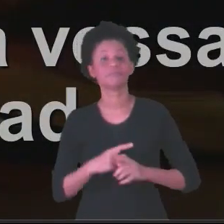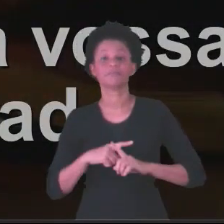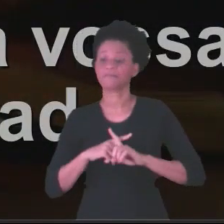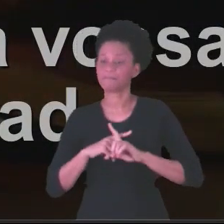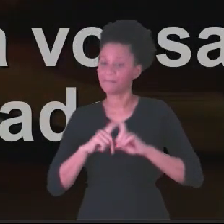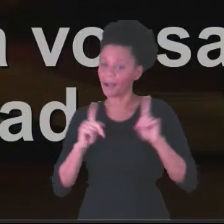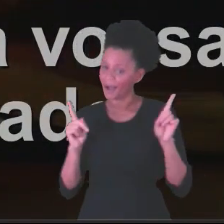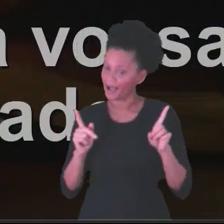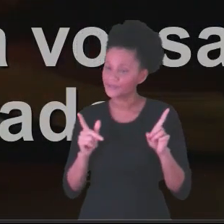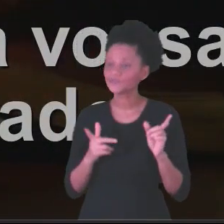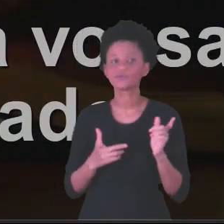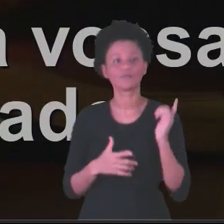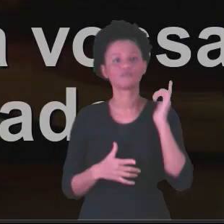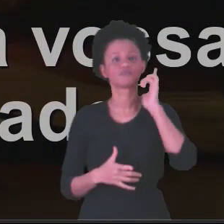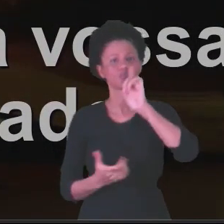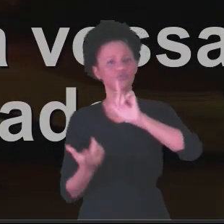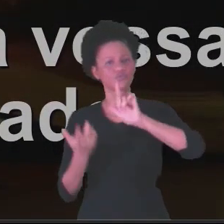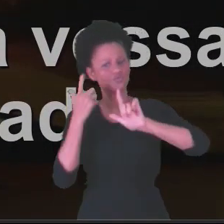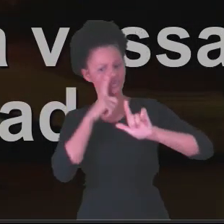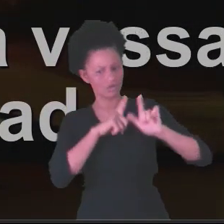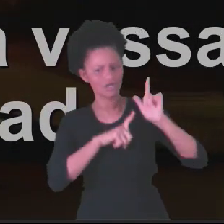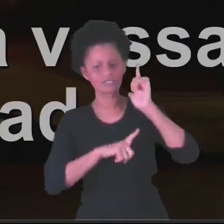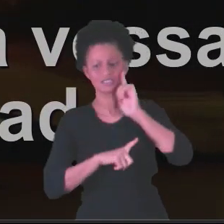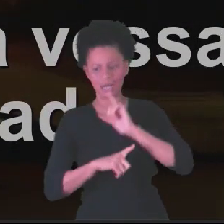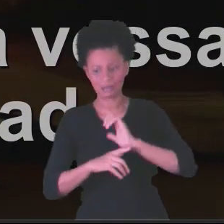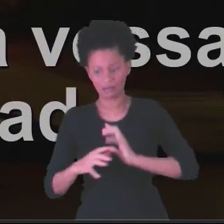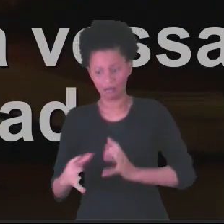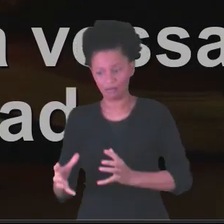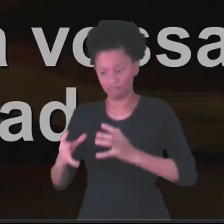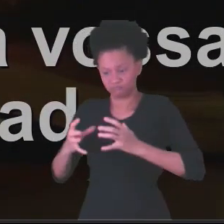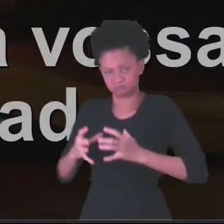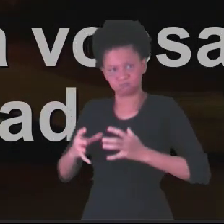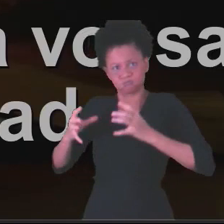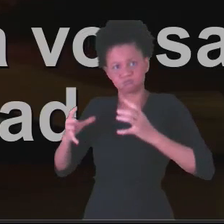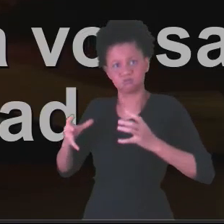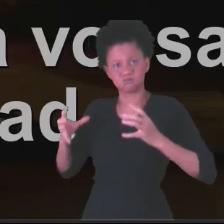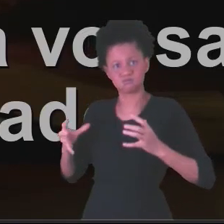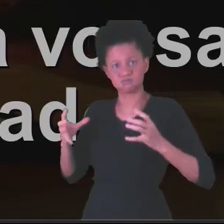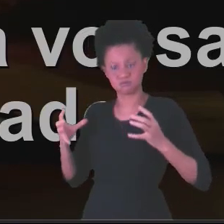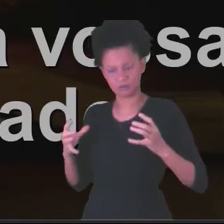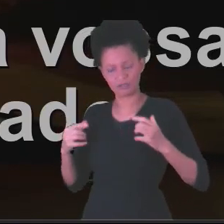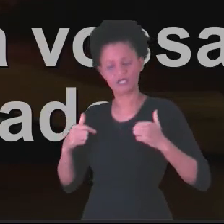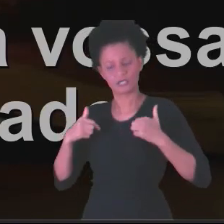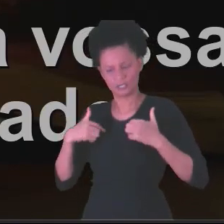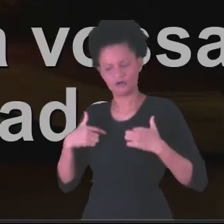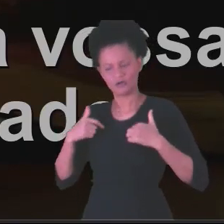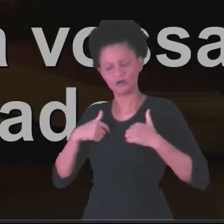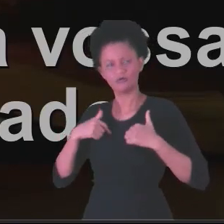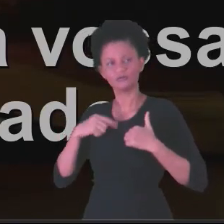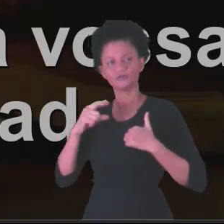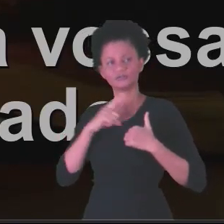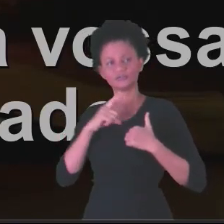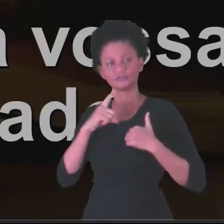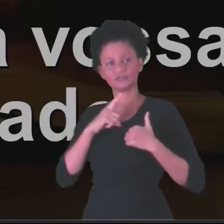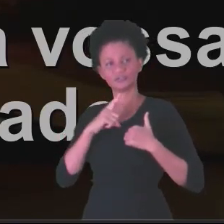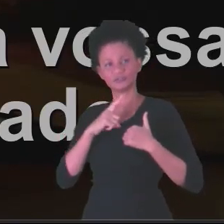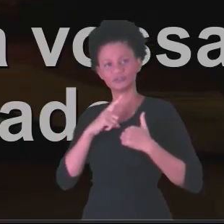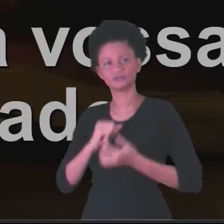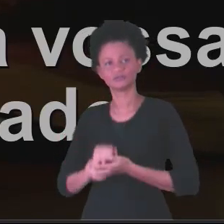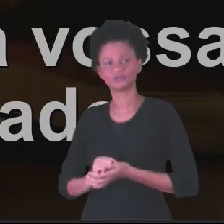recebido ah e tem minha abundância é cheio estou e